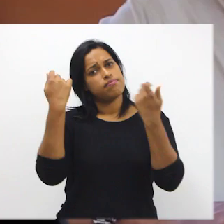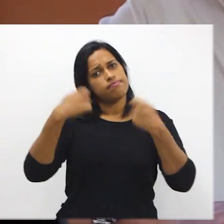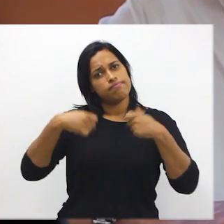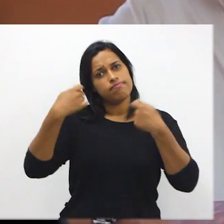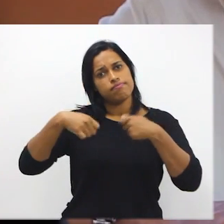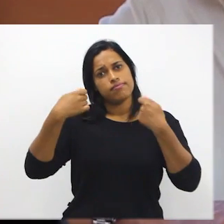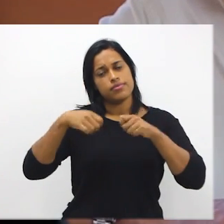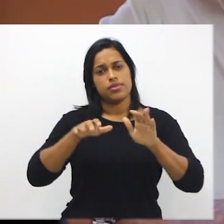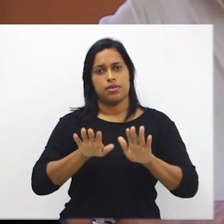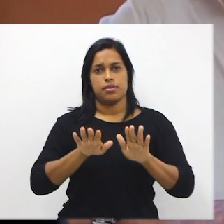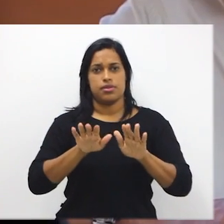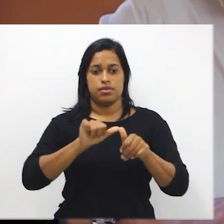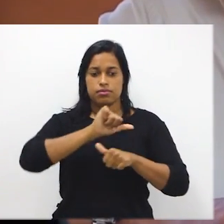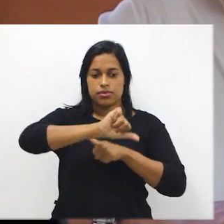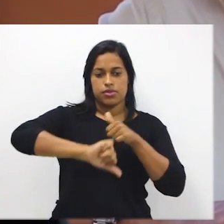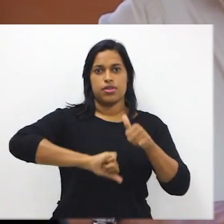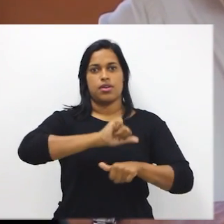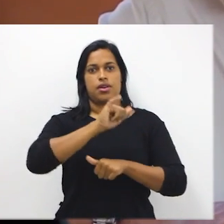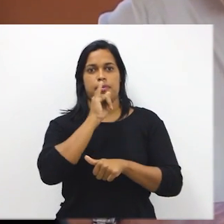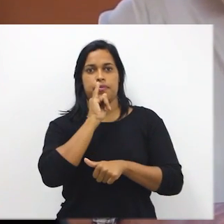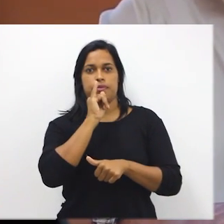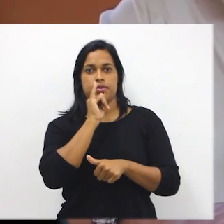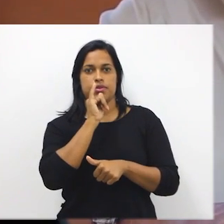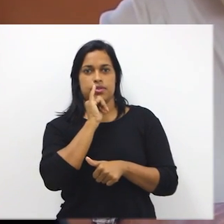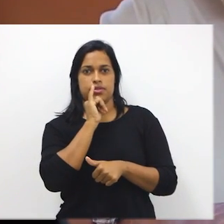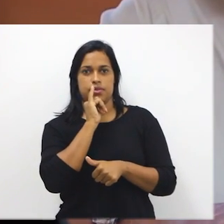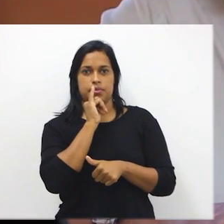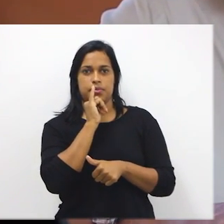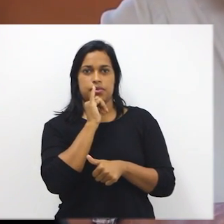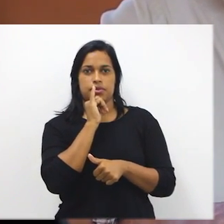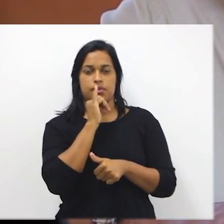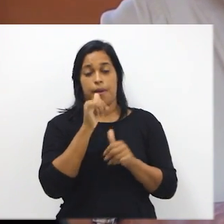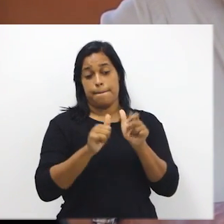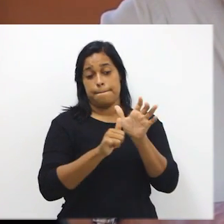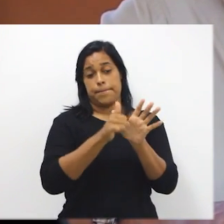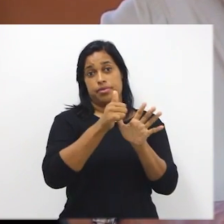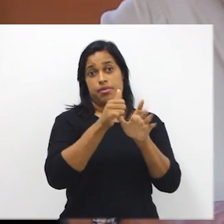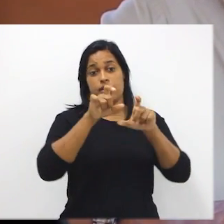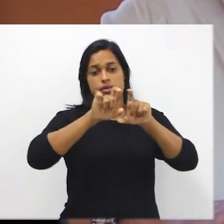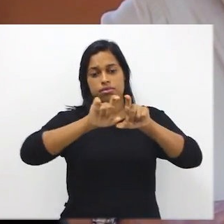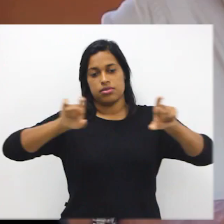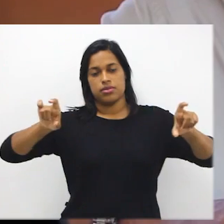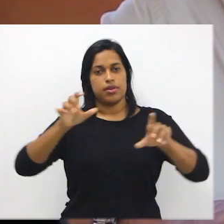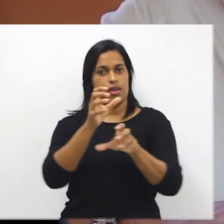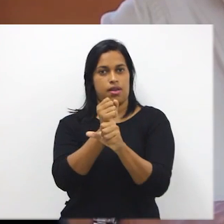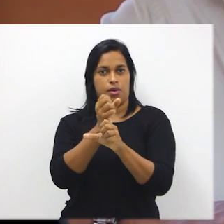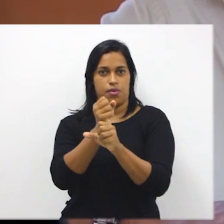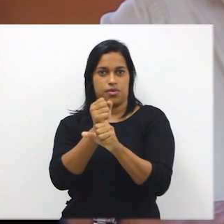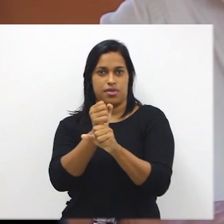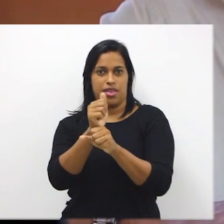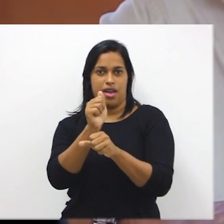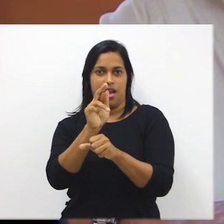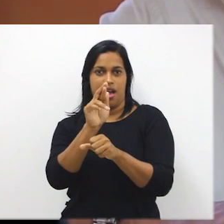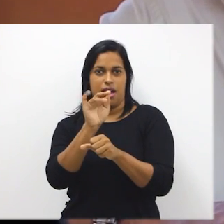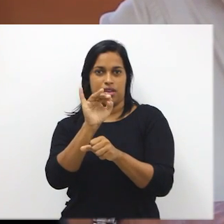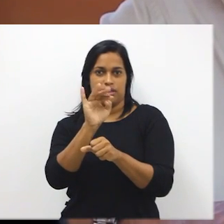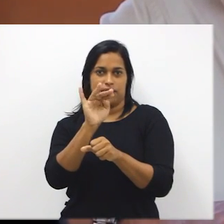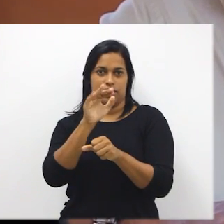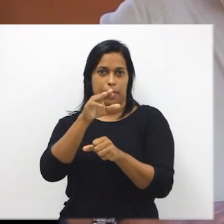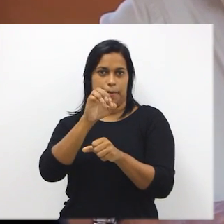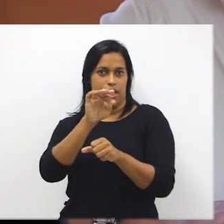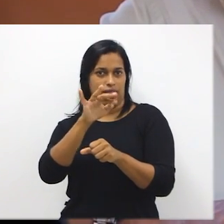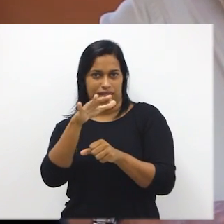precisamos inverter. Por exemplo, vamos supor que essa primeira expressão fosse para calcular a média aritmética. Então, eu